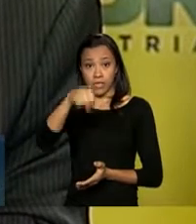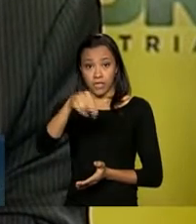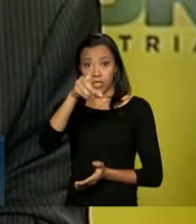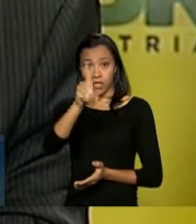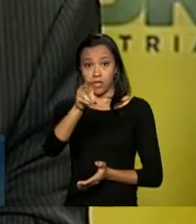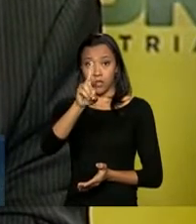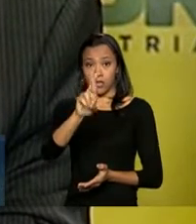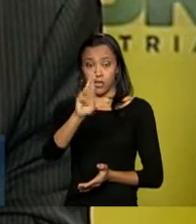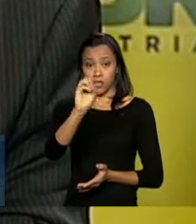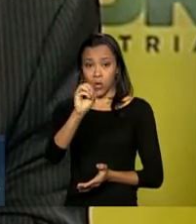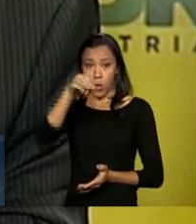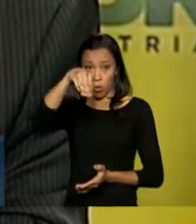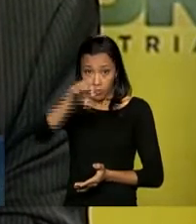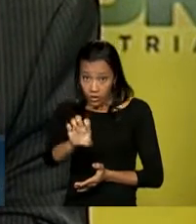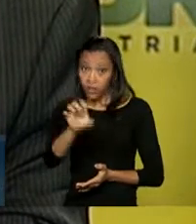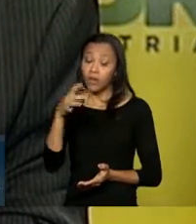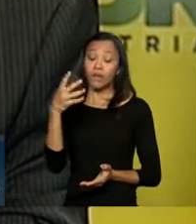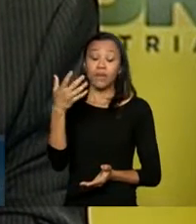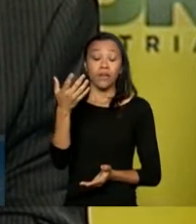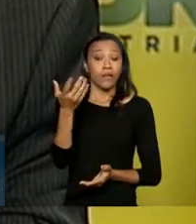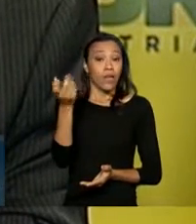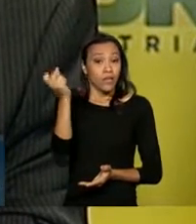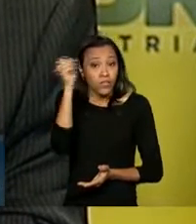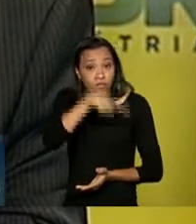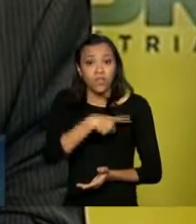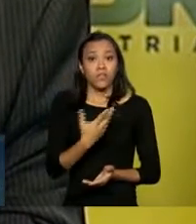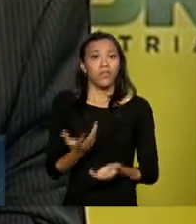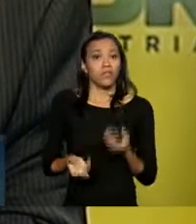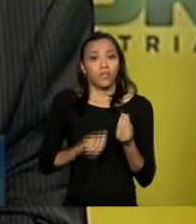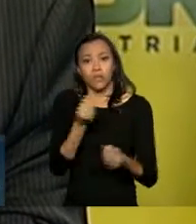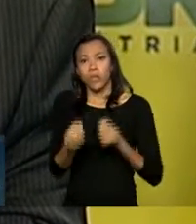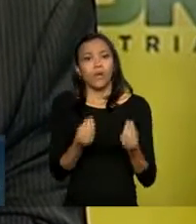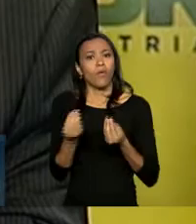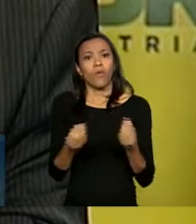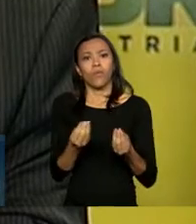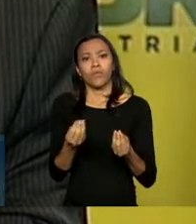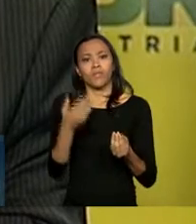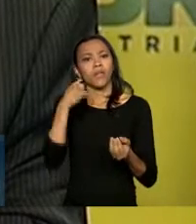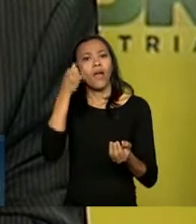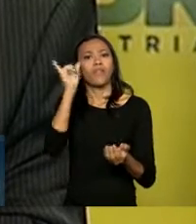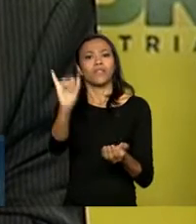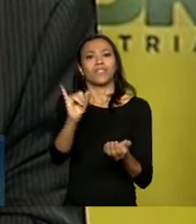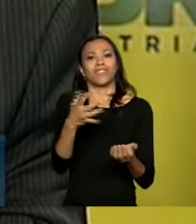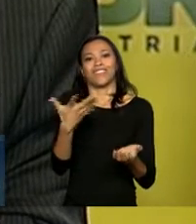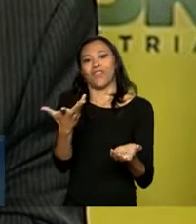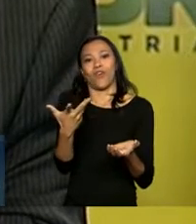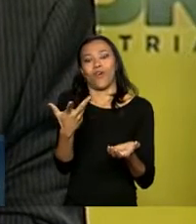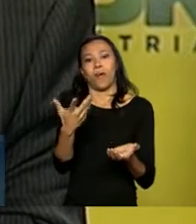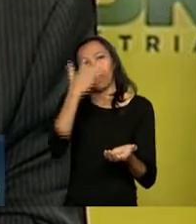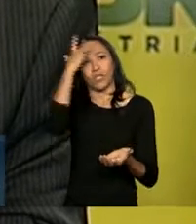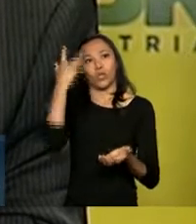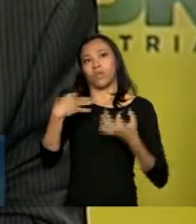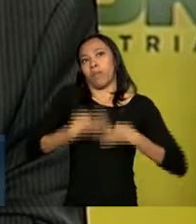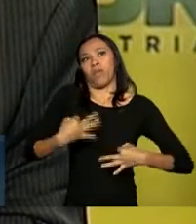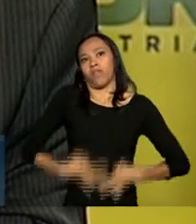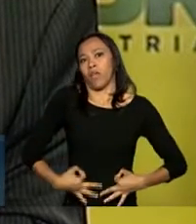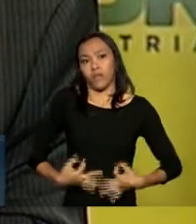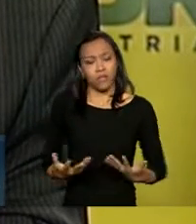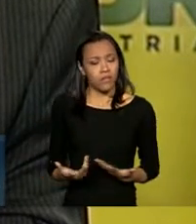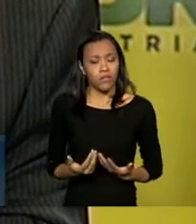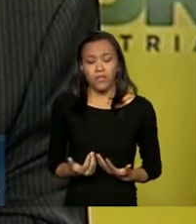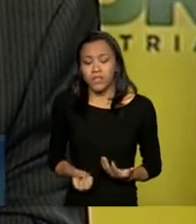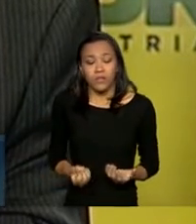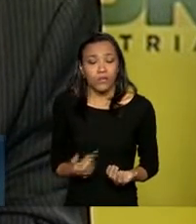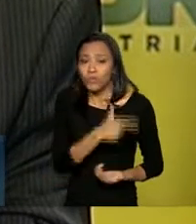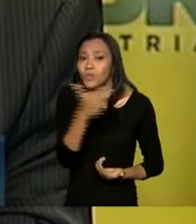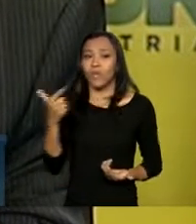eugenia. Está chegando perto de tentar produzir gente supostamente perfeita. Isso não existe, não